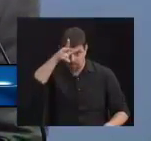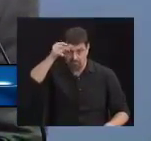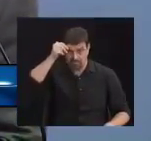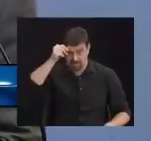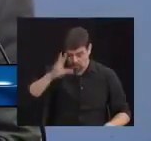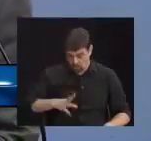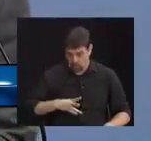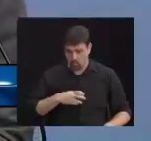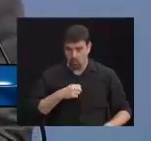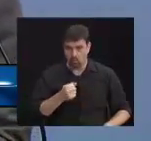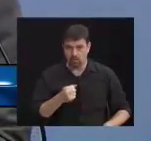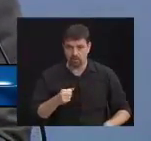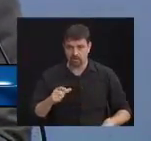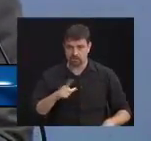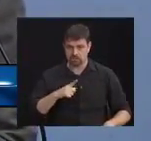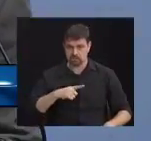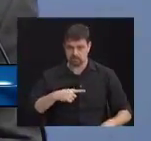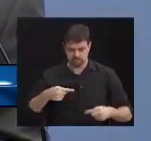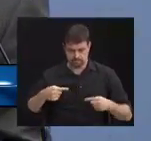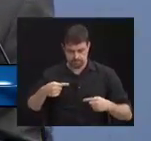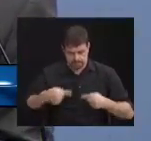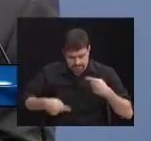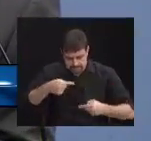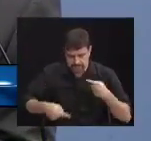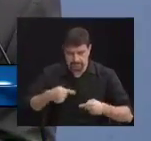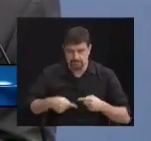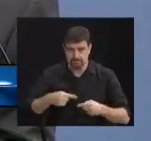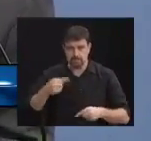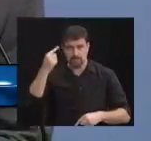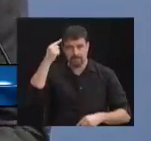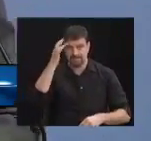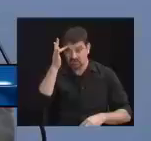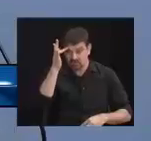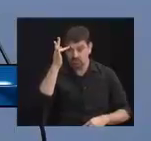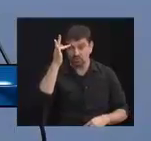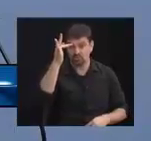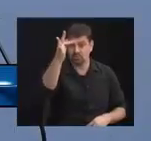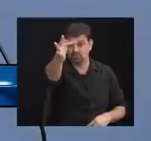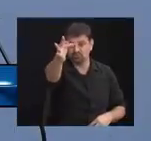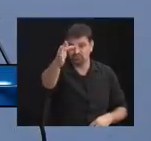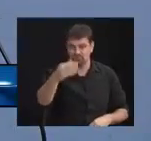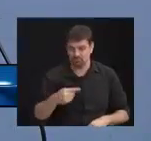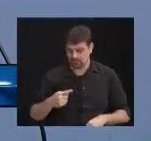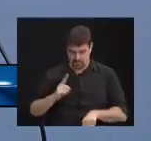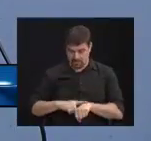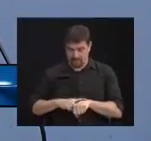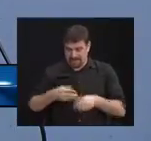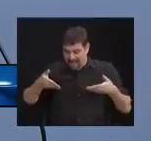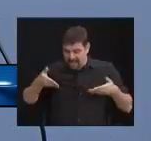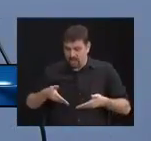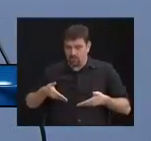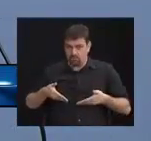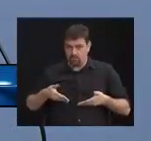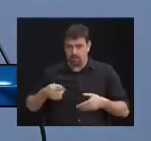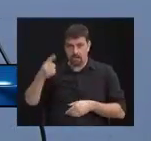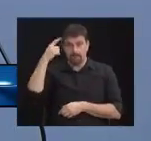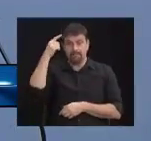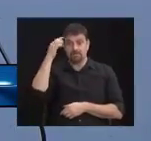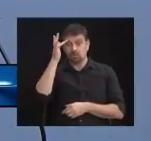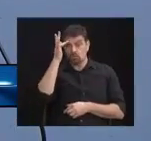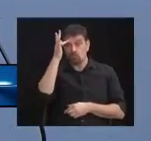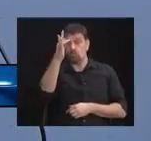cidade a longo prazo. Nós sabemos que os grandes estadistas não pensam no momento, vereador Carlão, pensam mais para